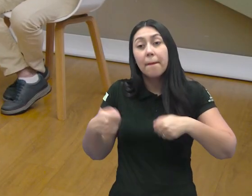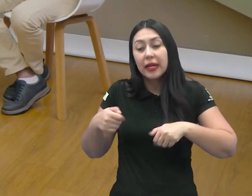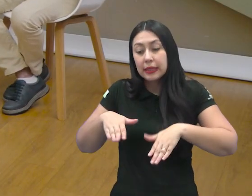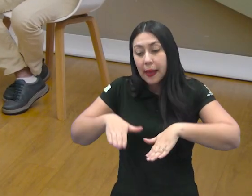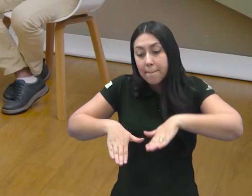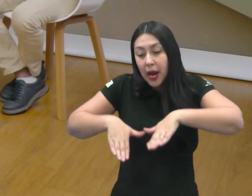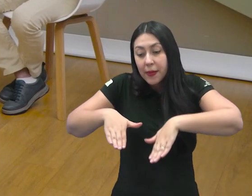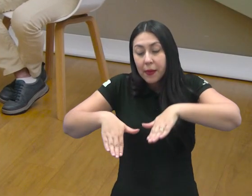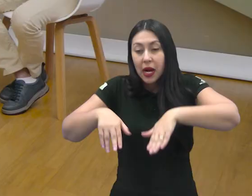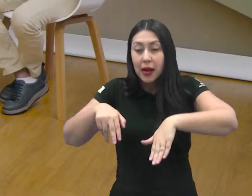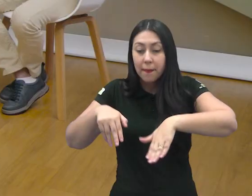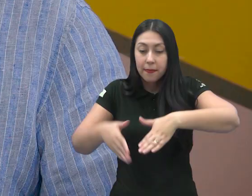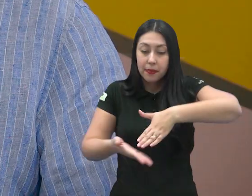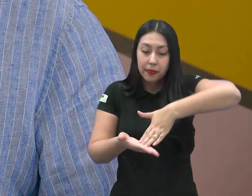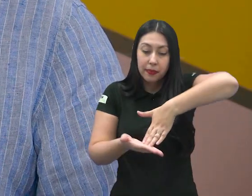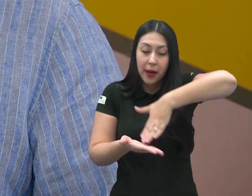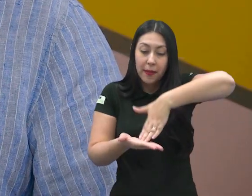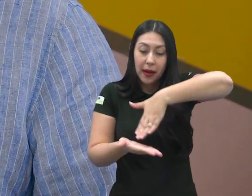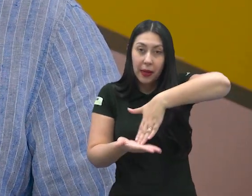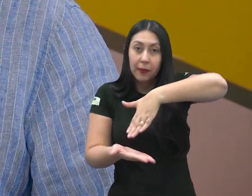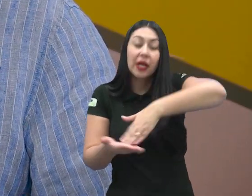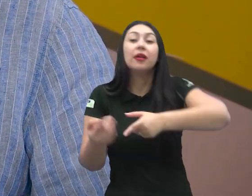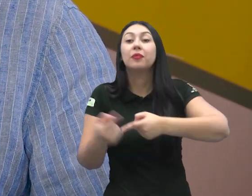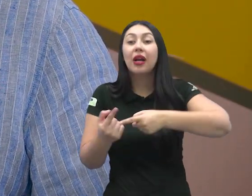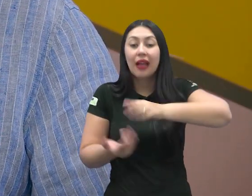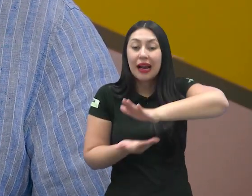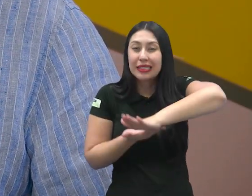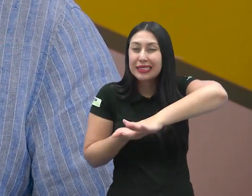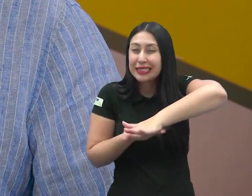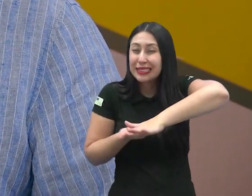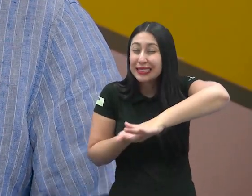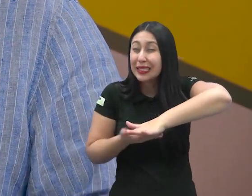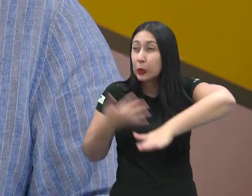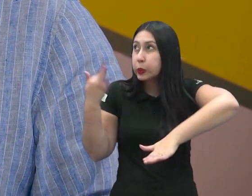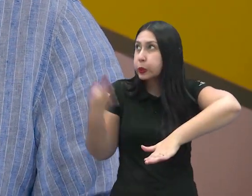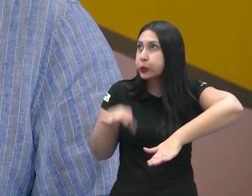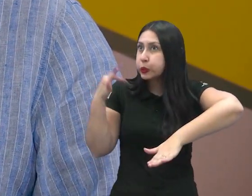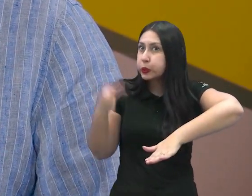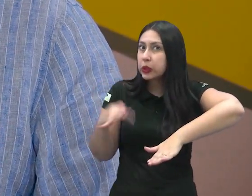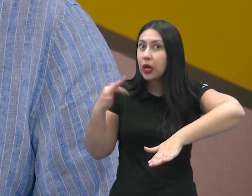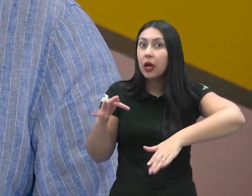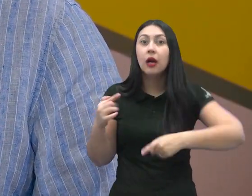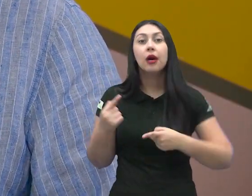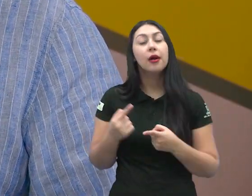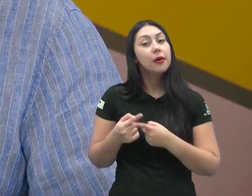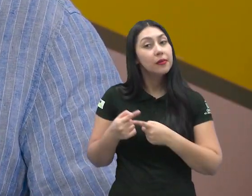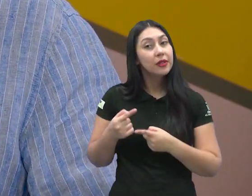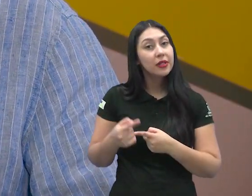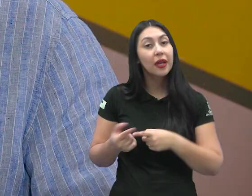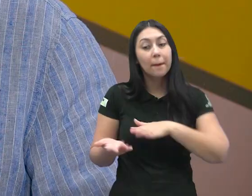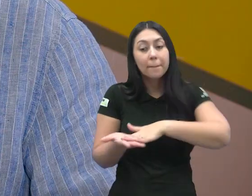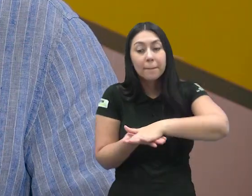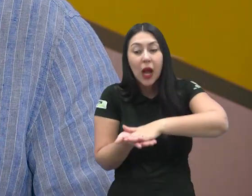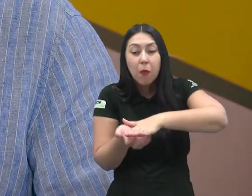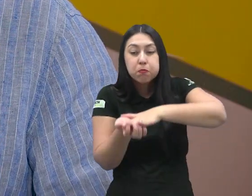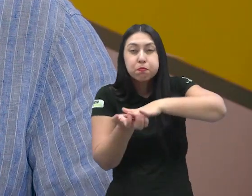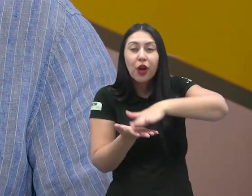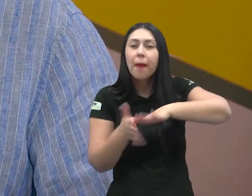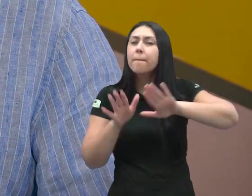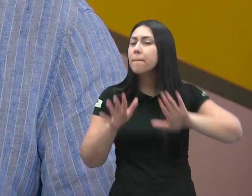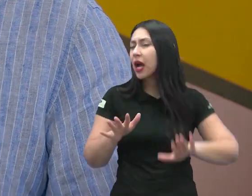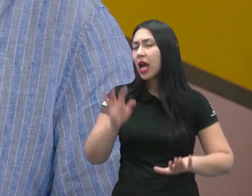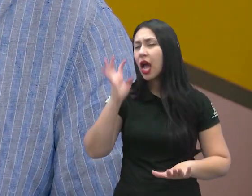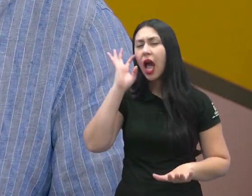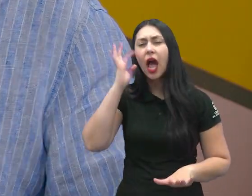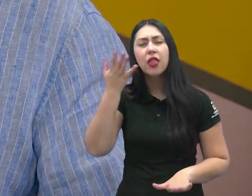porque o calcanhar parece que tem um espinho entrando ali. Isso é por encurtamento da face plantar. Quer dizer, fácil de resolver.